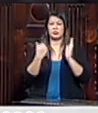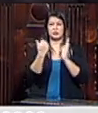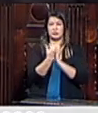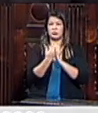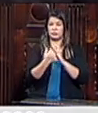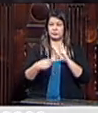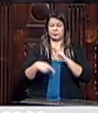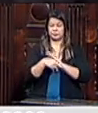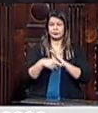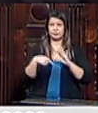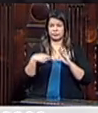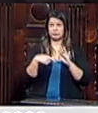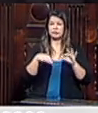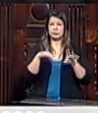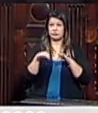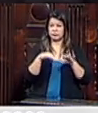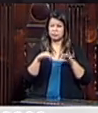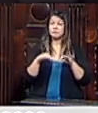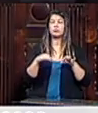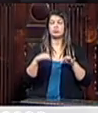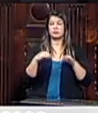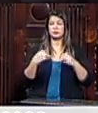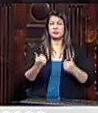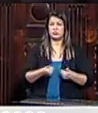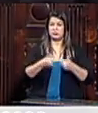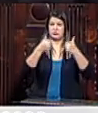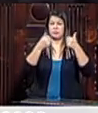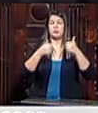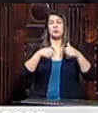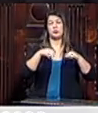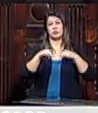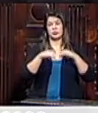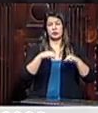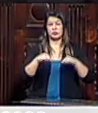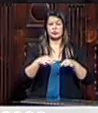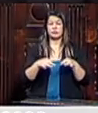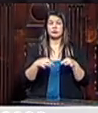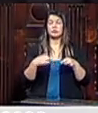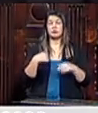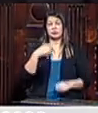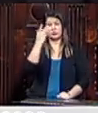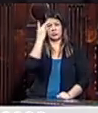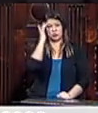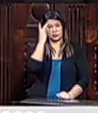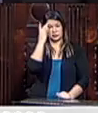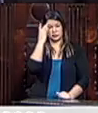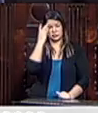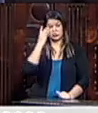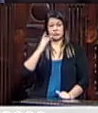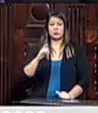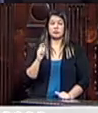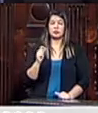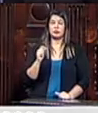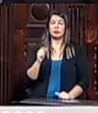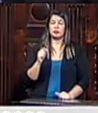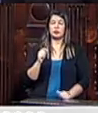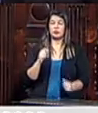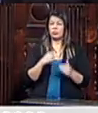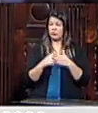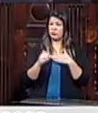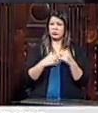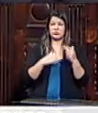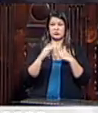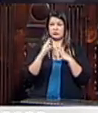acrescentaram, né? Elas só favoreceram ao projeto. E eu acho que qualquer